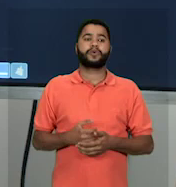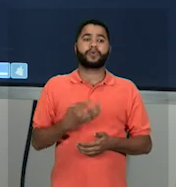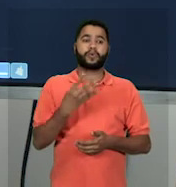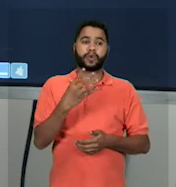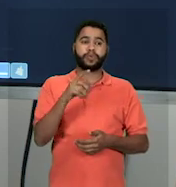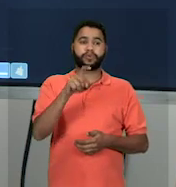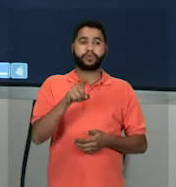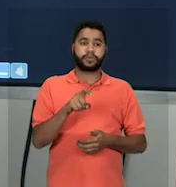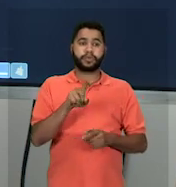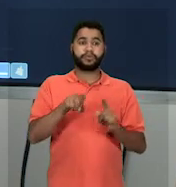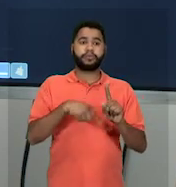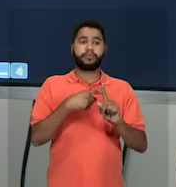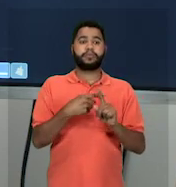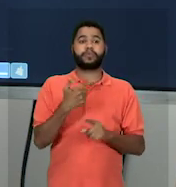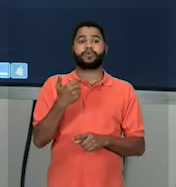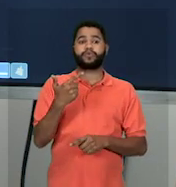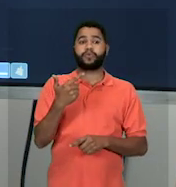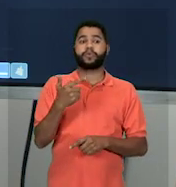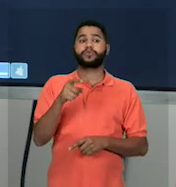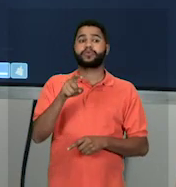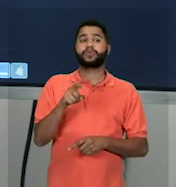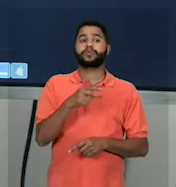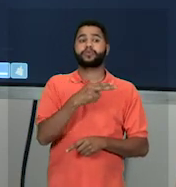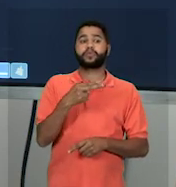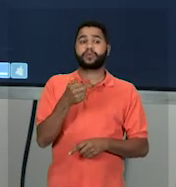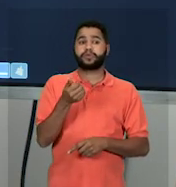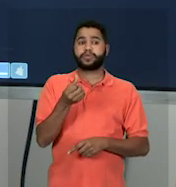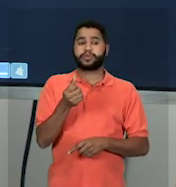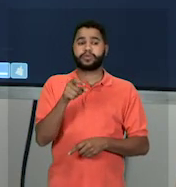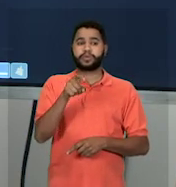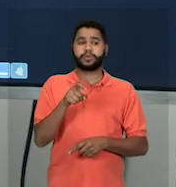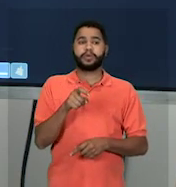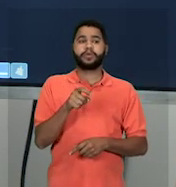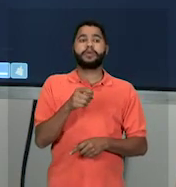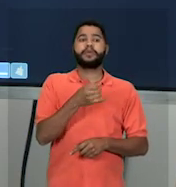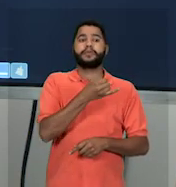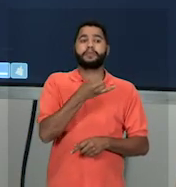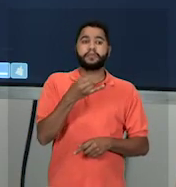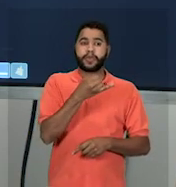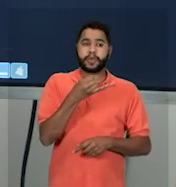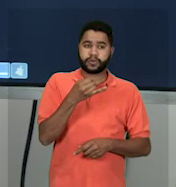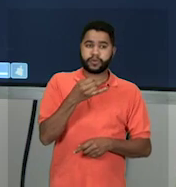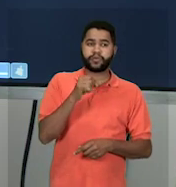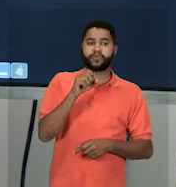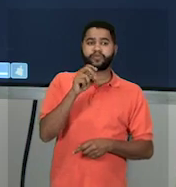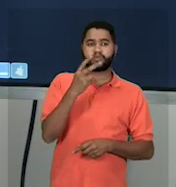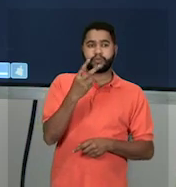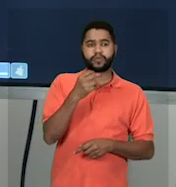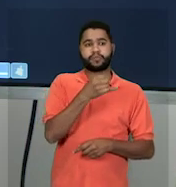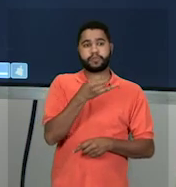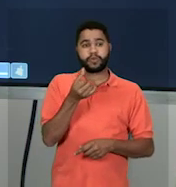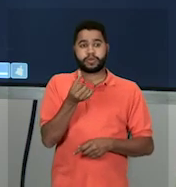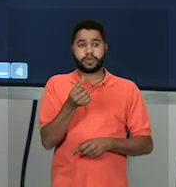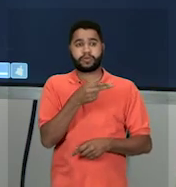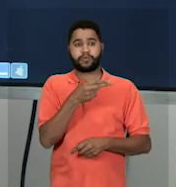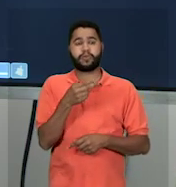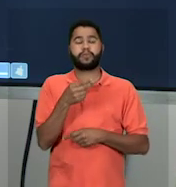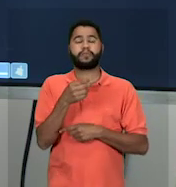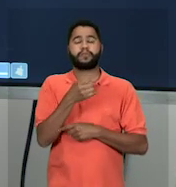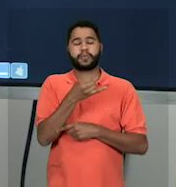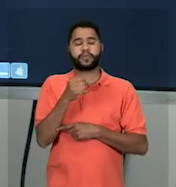x 16 x em - 2 - 6 - 8 Legal Top